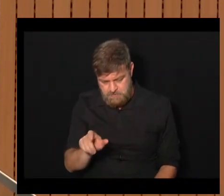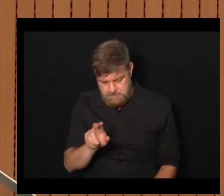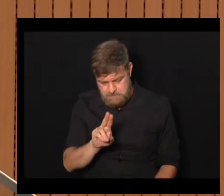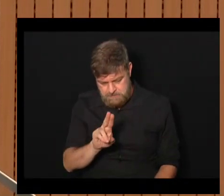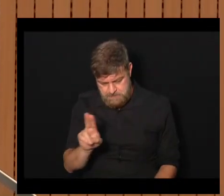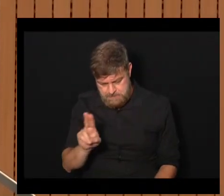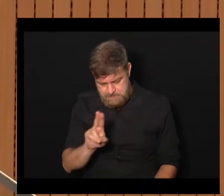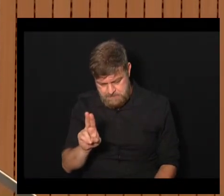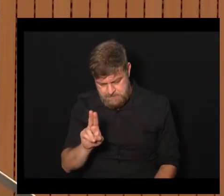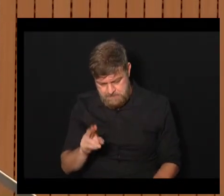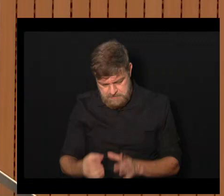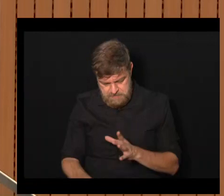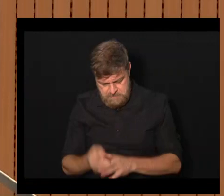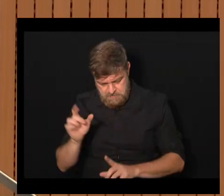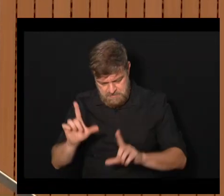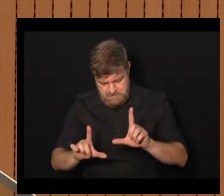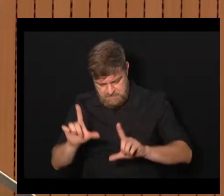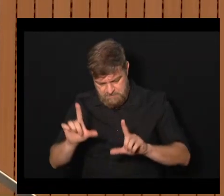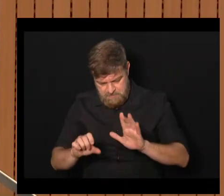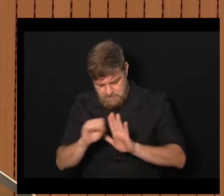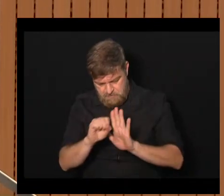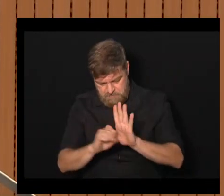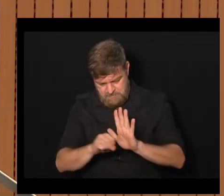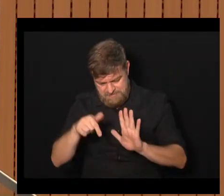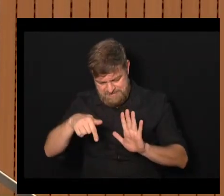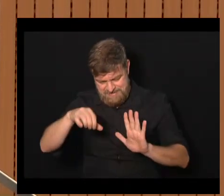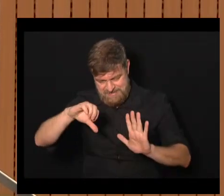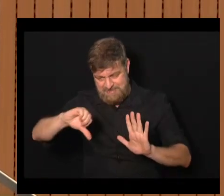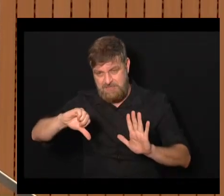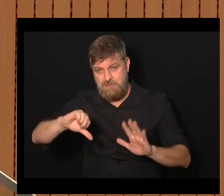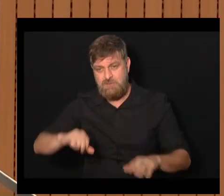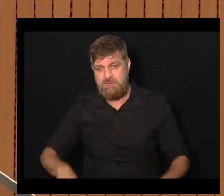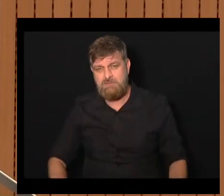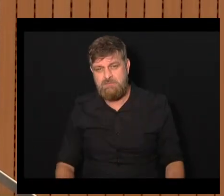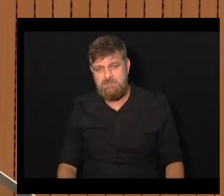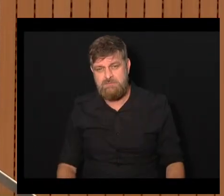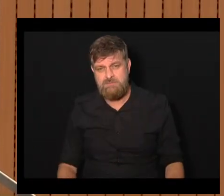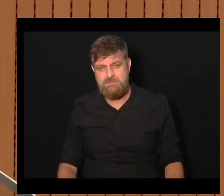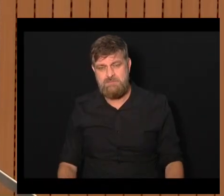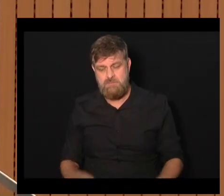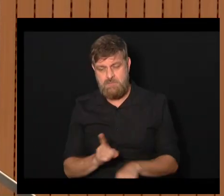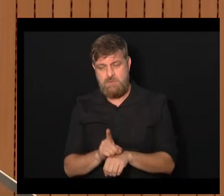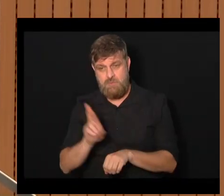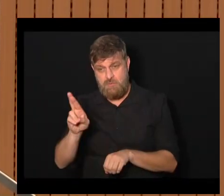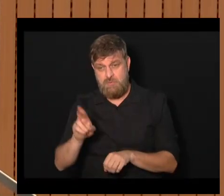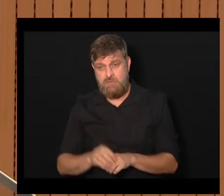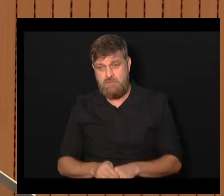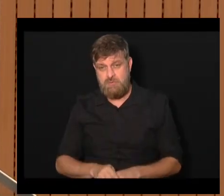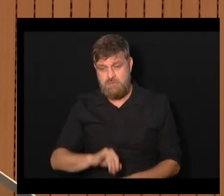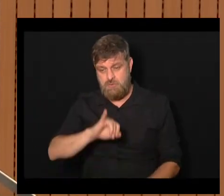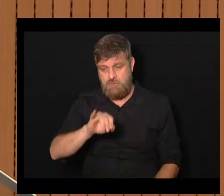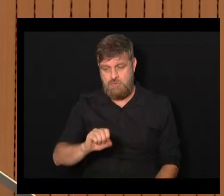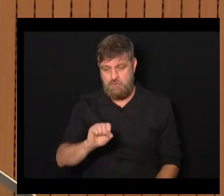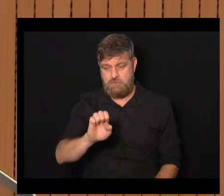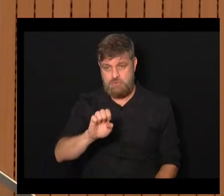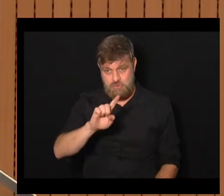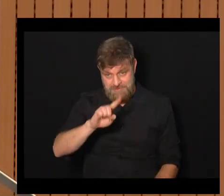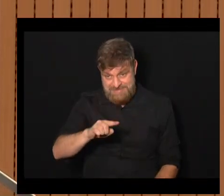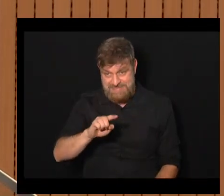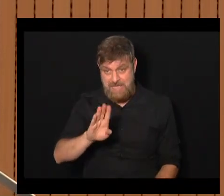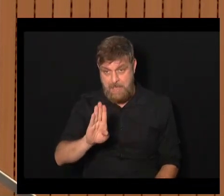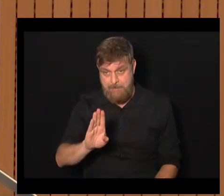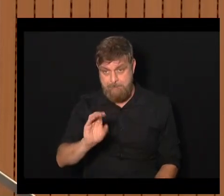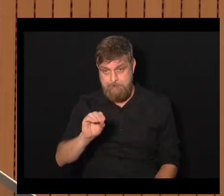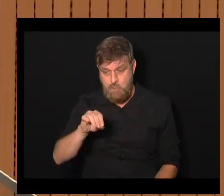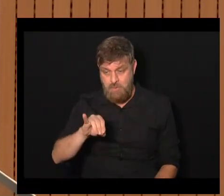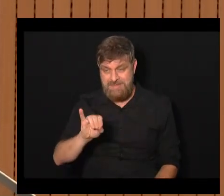que instalou a TV lá pelos anos de 79, o doutor José Bonifácio, que foi secretário da Educação,